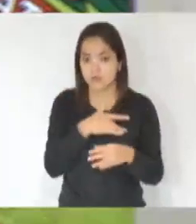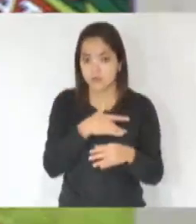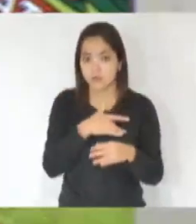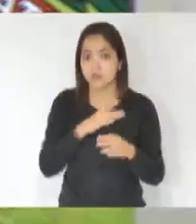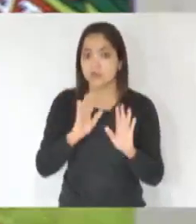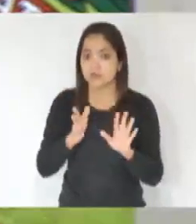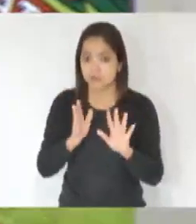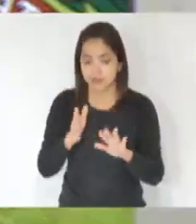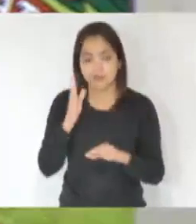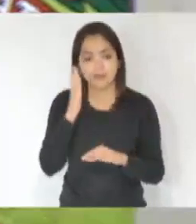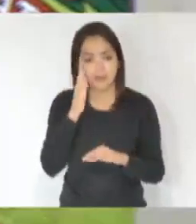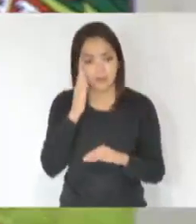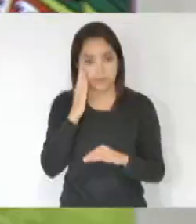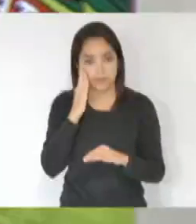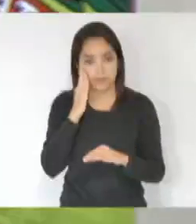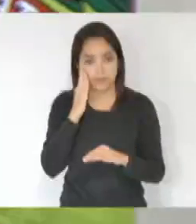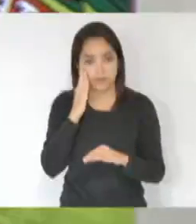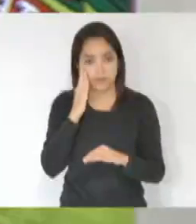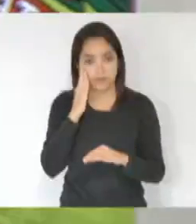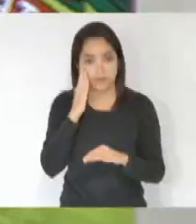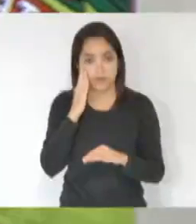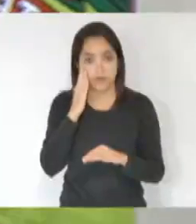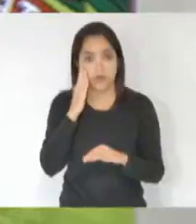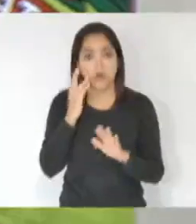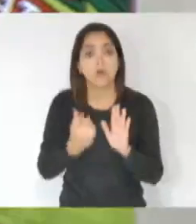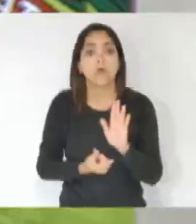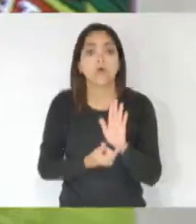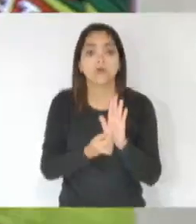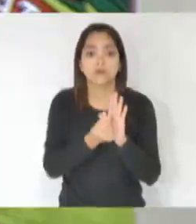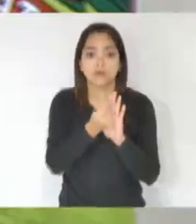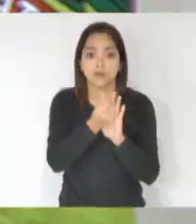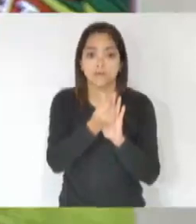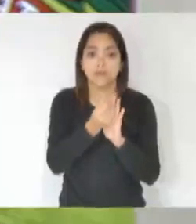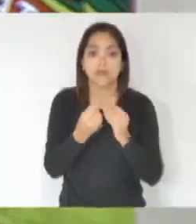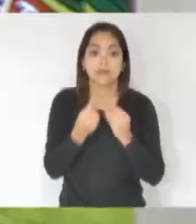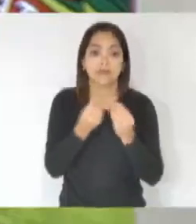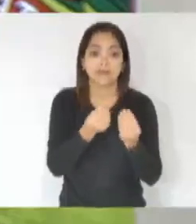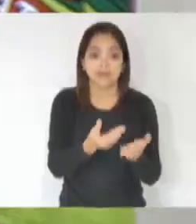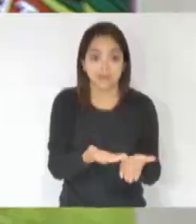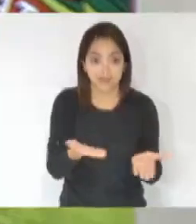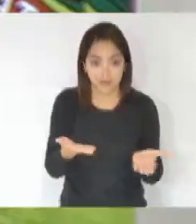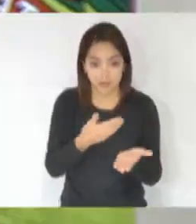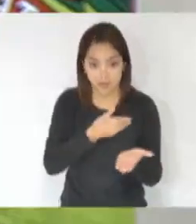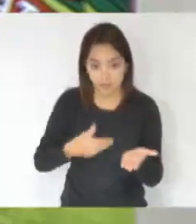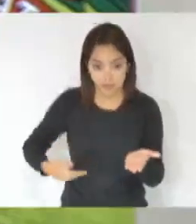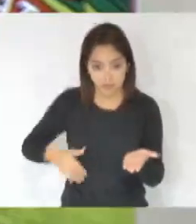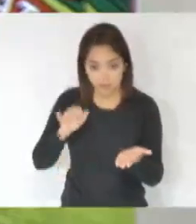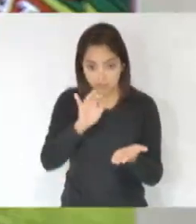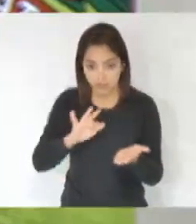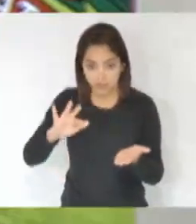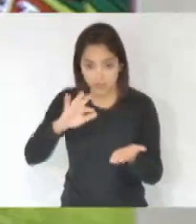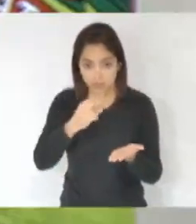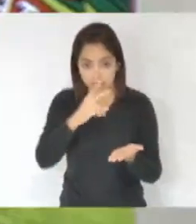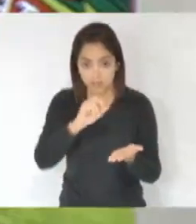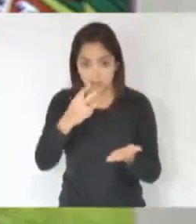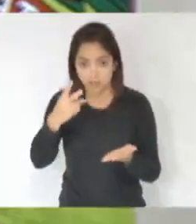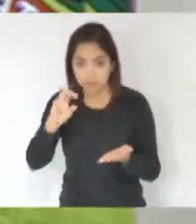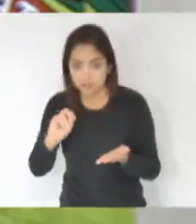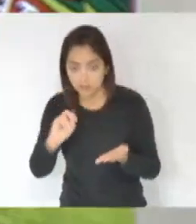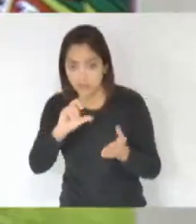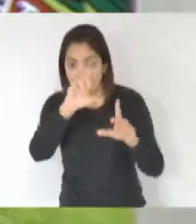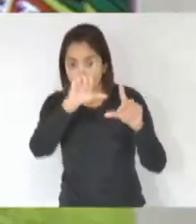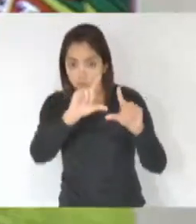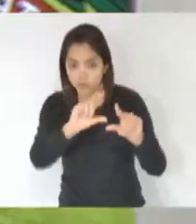a par. O orçamento entregue pelo governo federal agora para 2020 apresenta uma